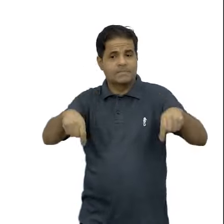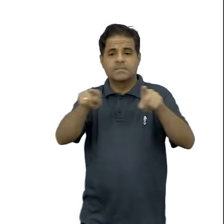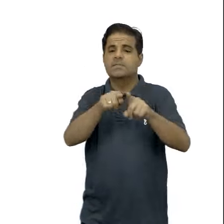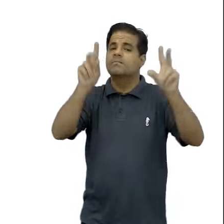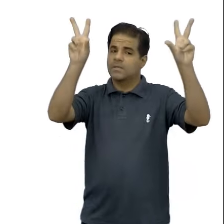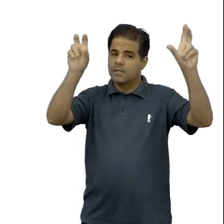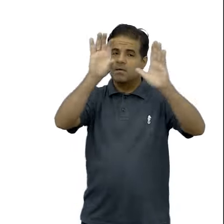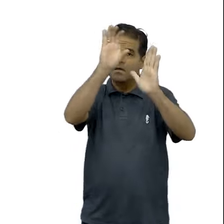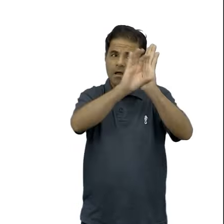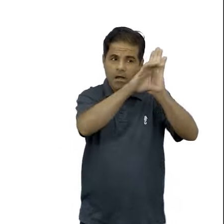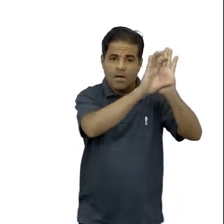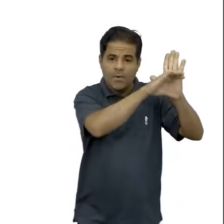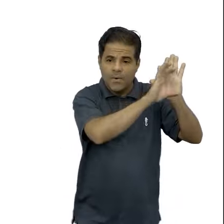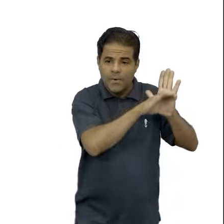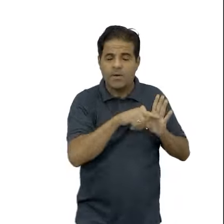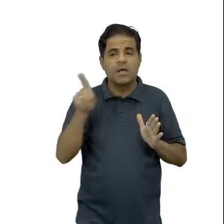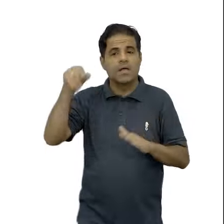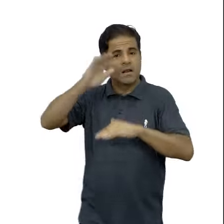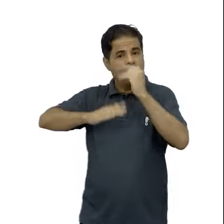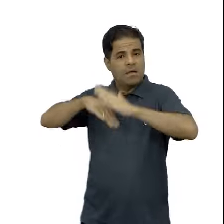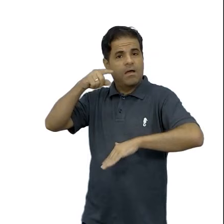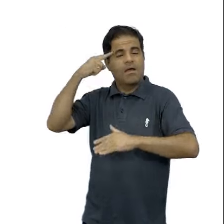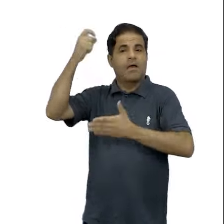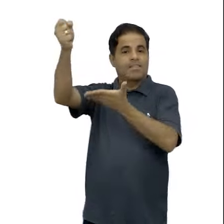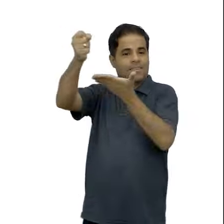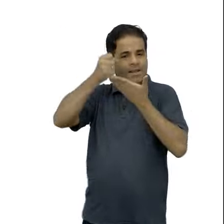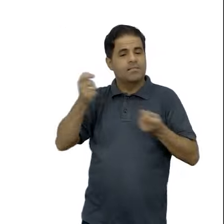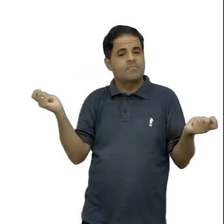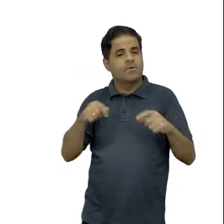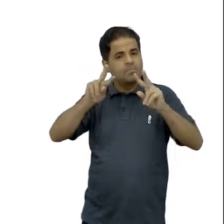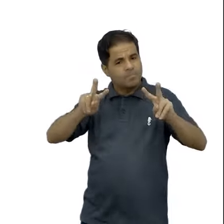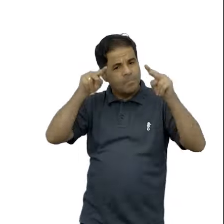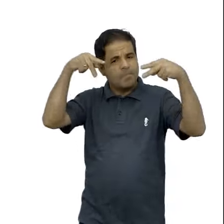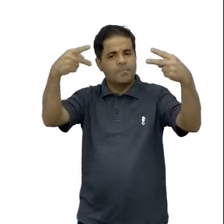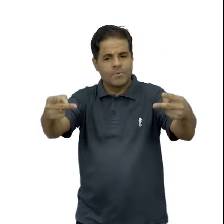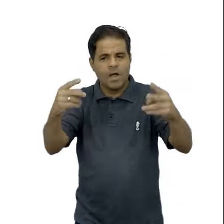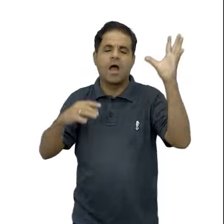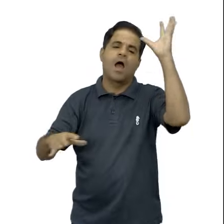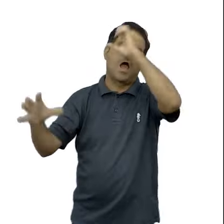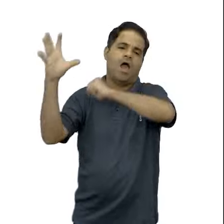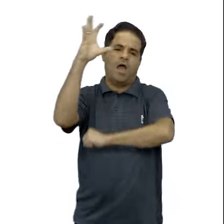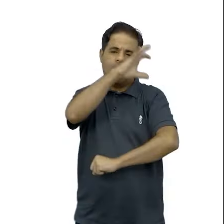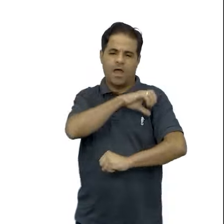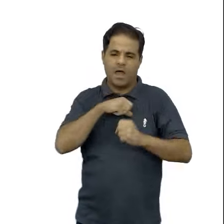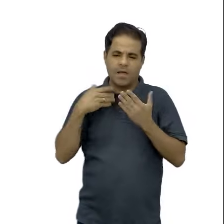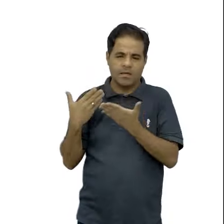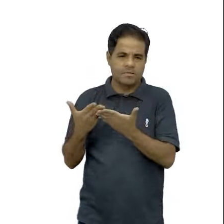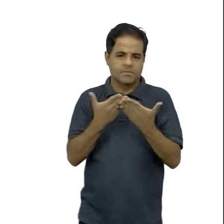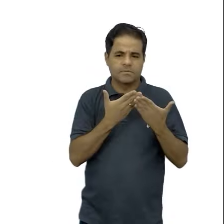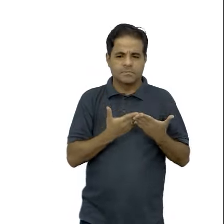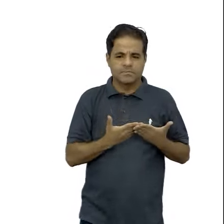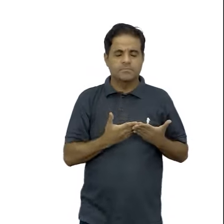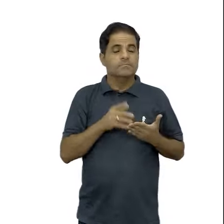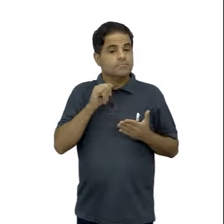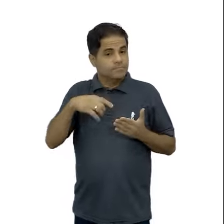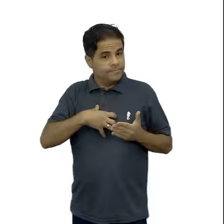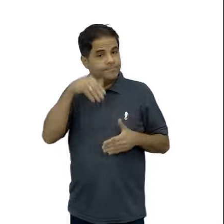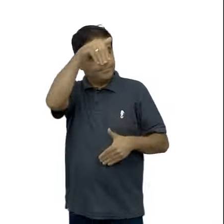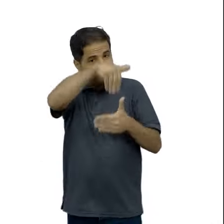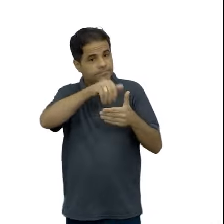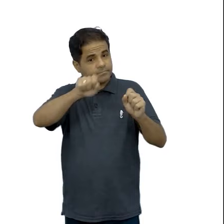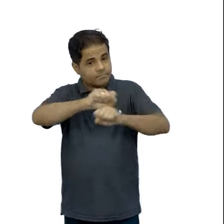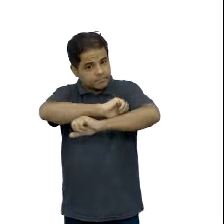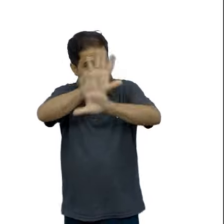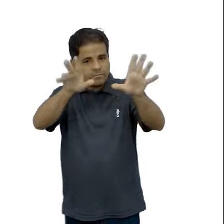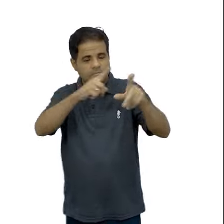os conceitos que ele traz e que pode potencializar a aprendizagem dos estudantes, se isso estiver bem